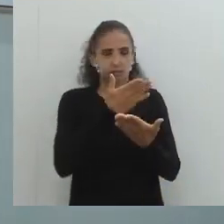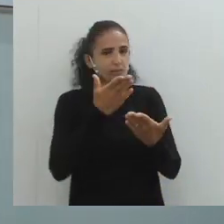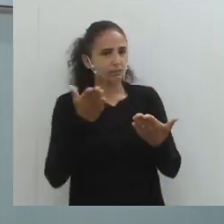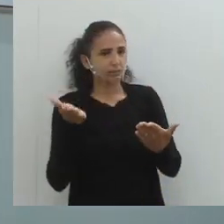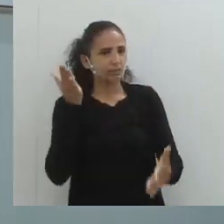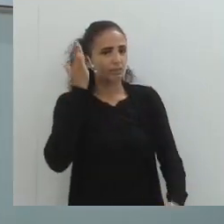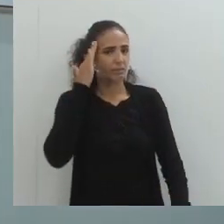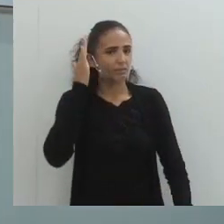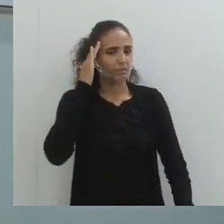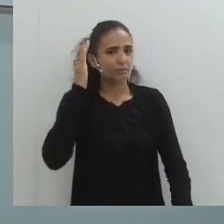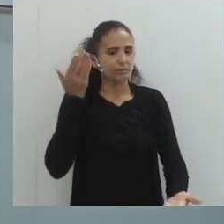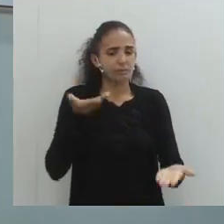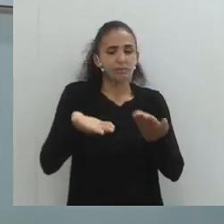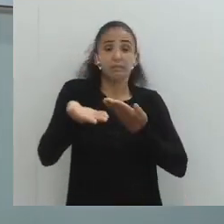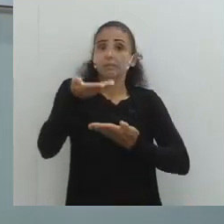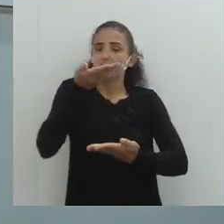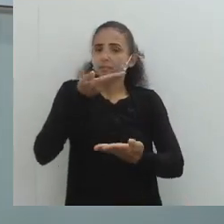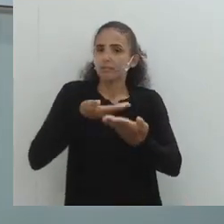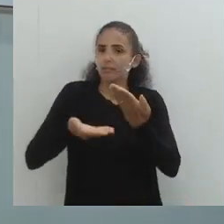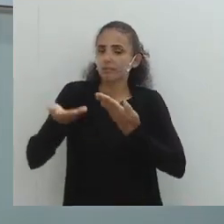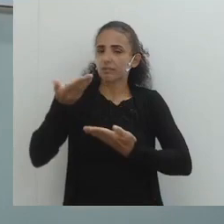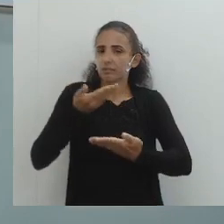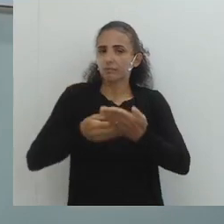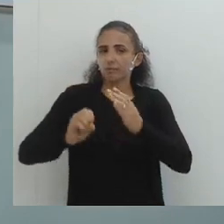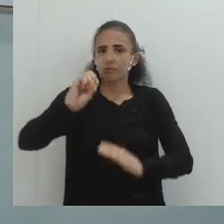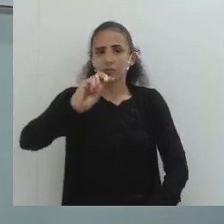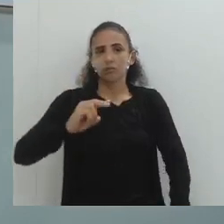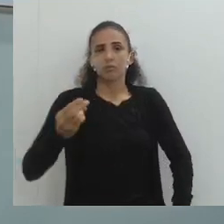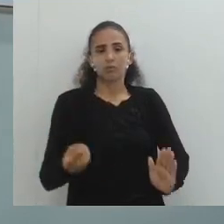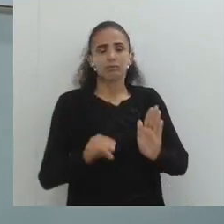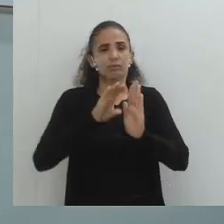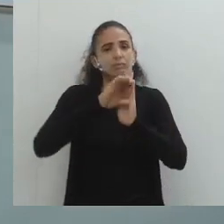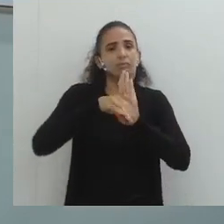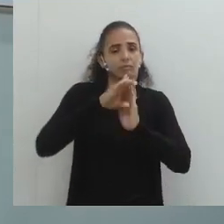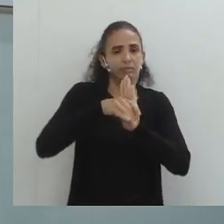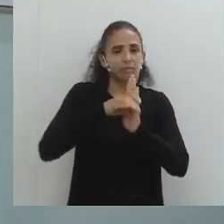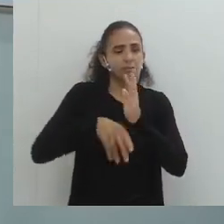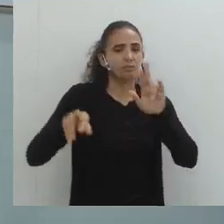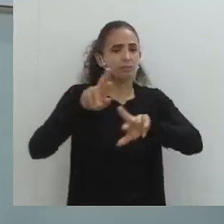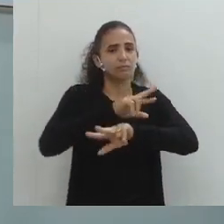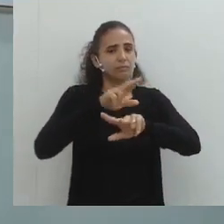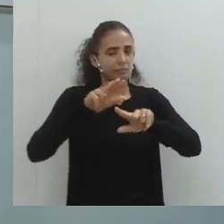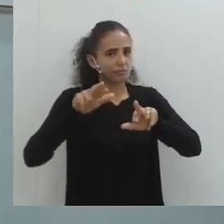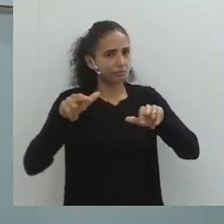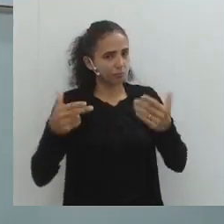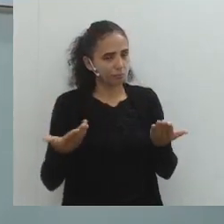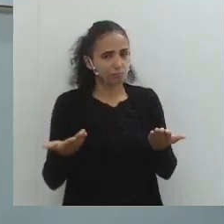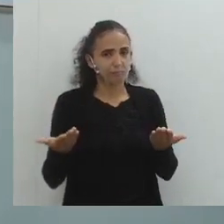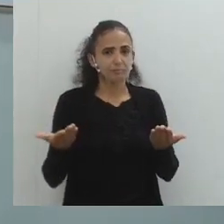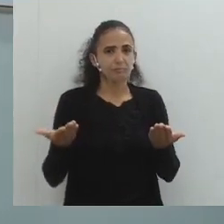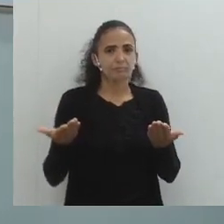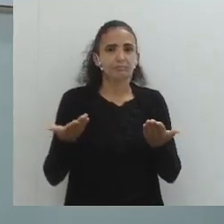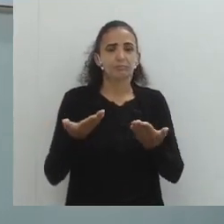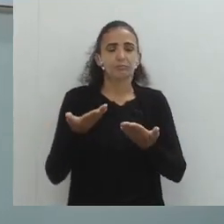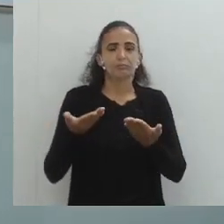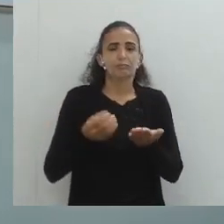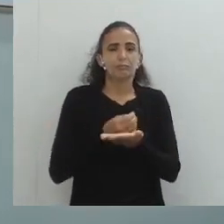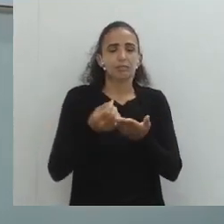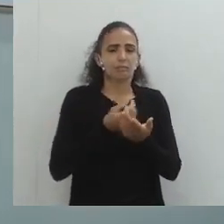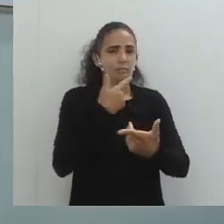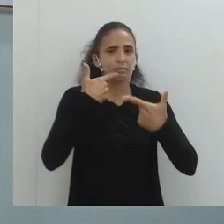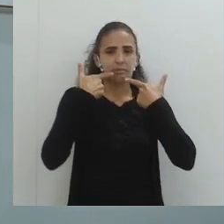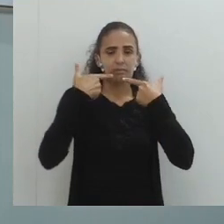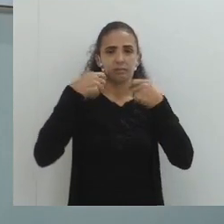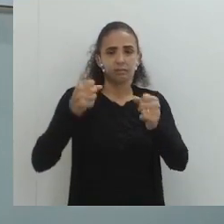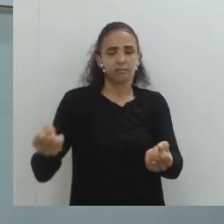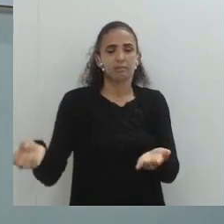fosse relacionar com outras definições, a gente estava falando justamente sobre uma linguagem